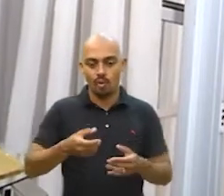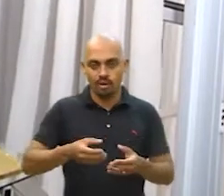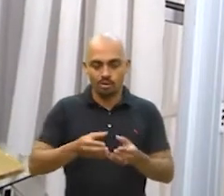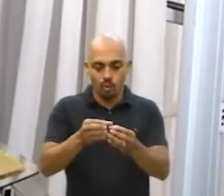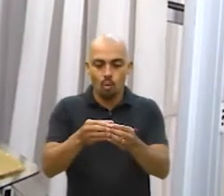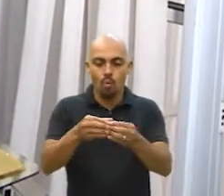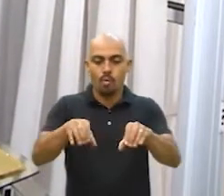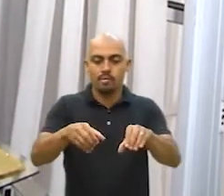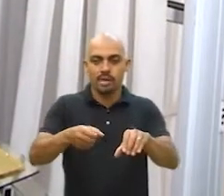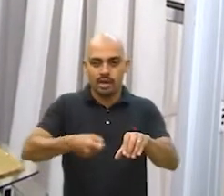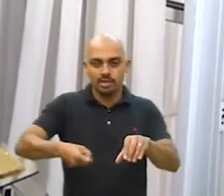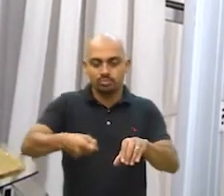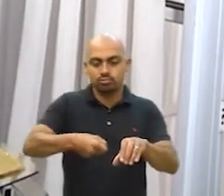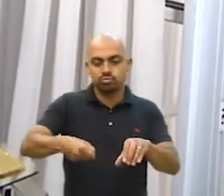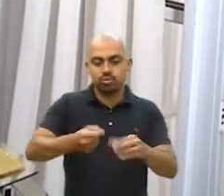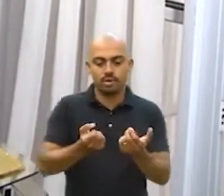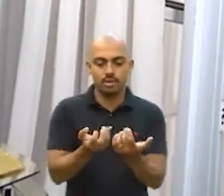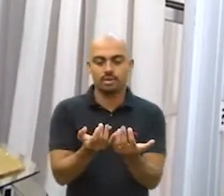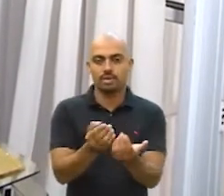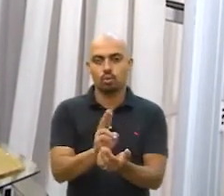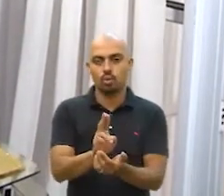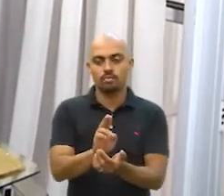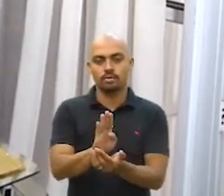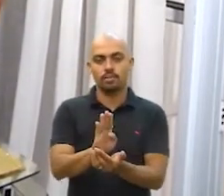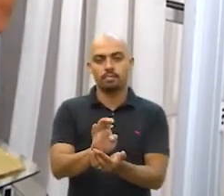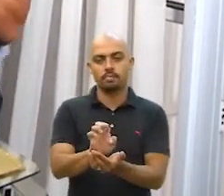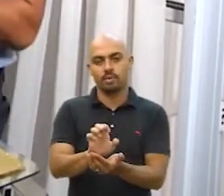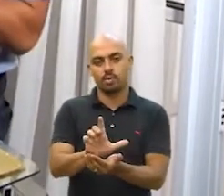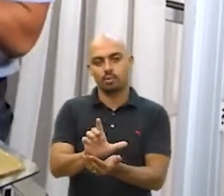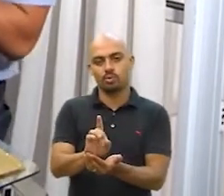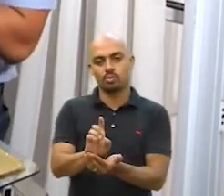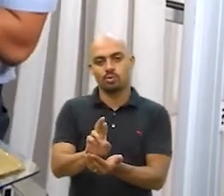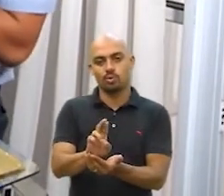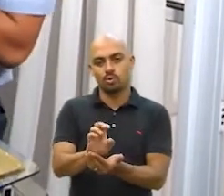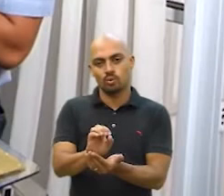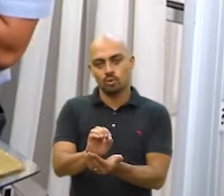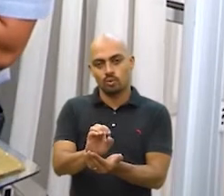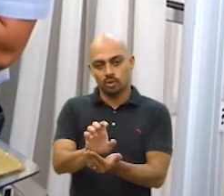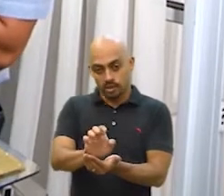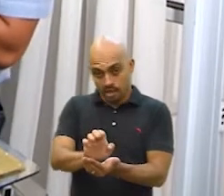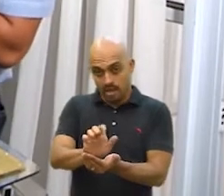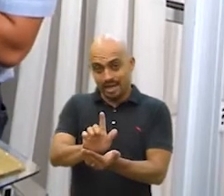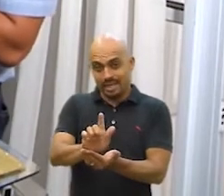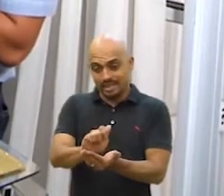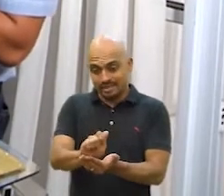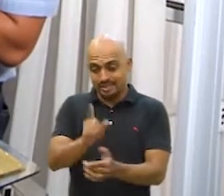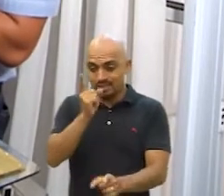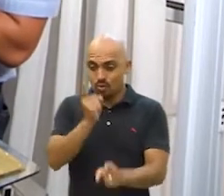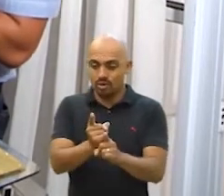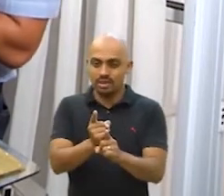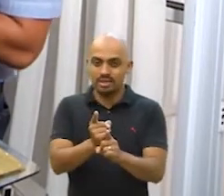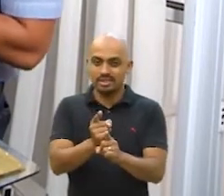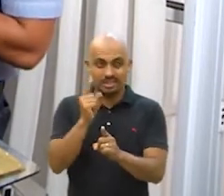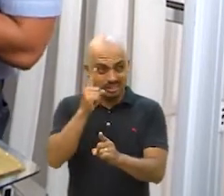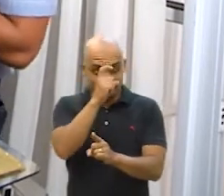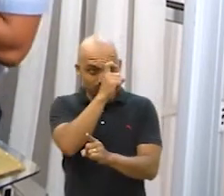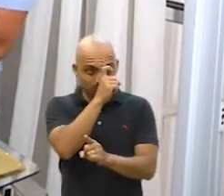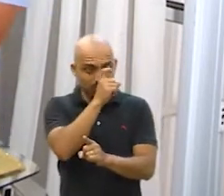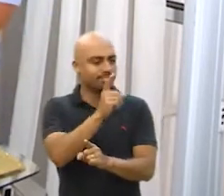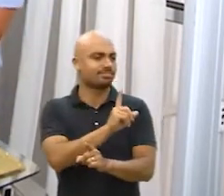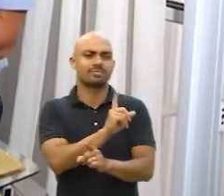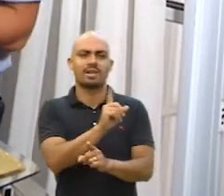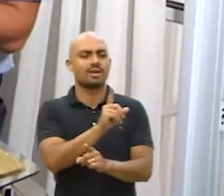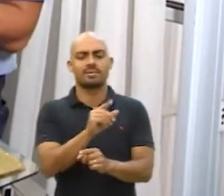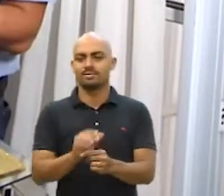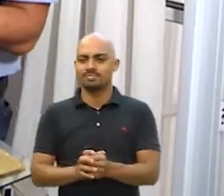de Beldroega. É um nome difícil, é uma plantinha difícil de ser encontrada. Não. Super fácil.